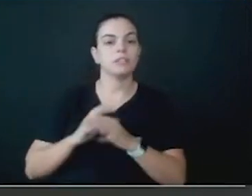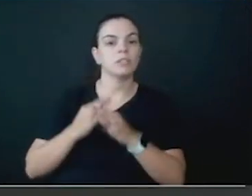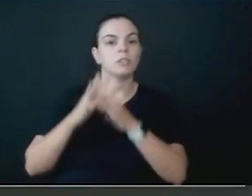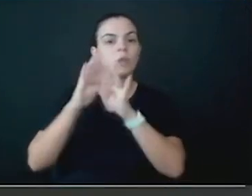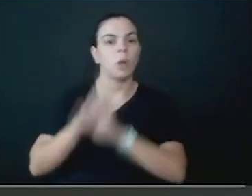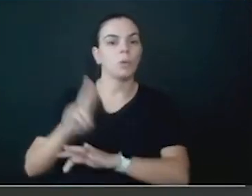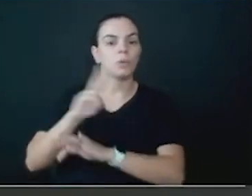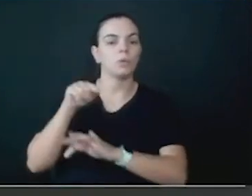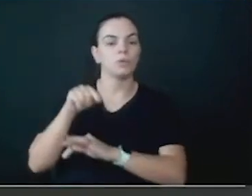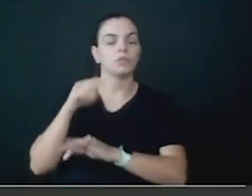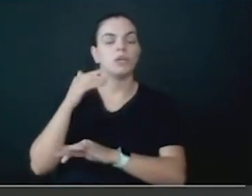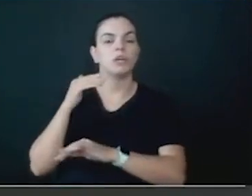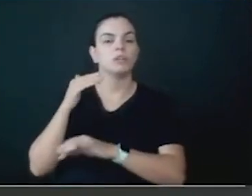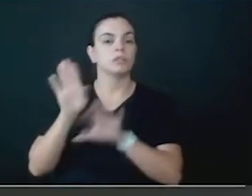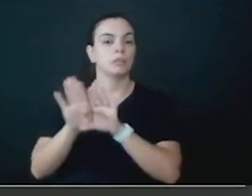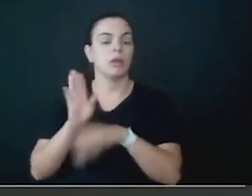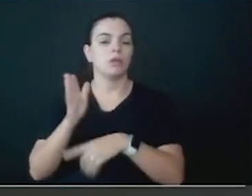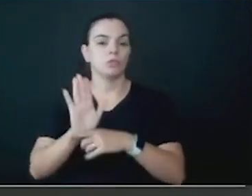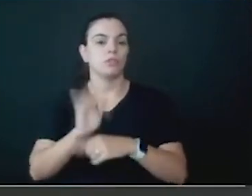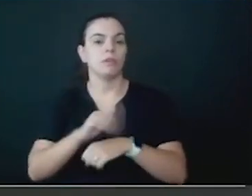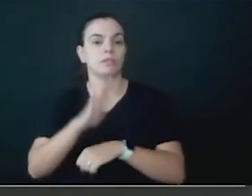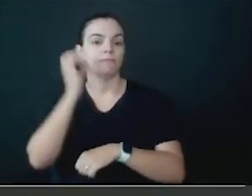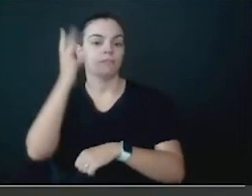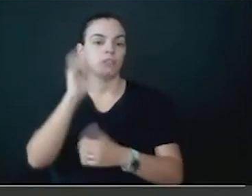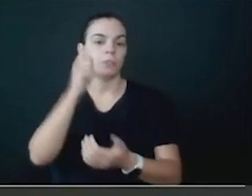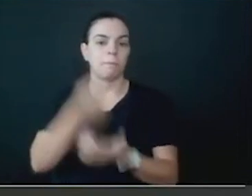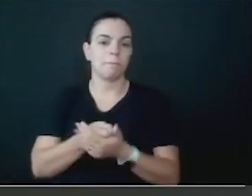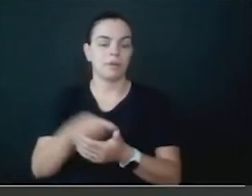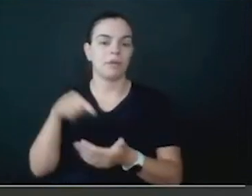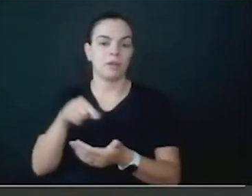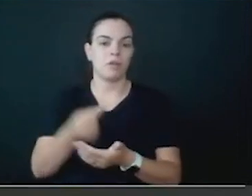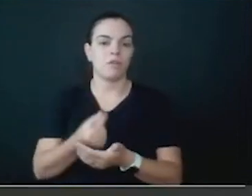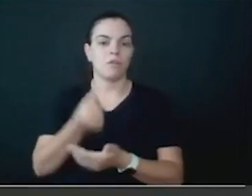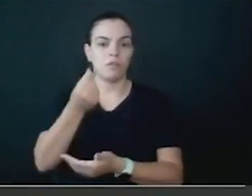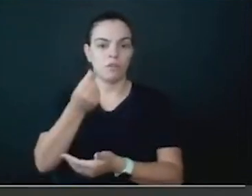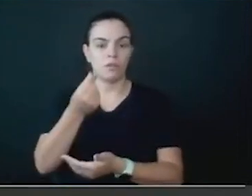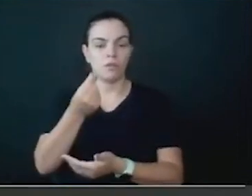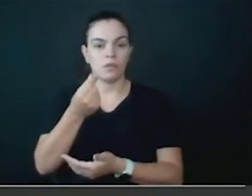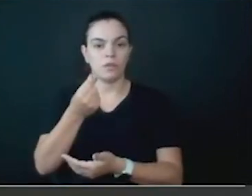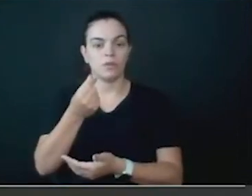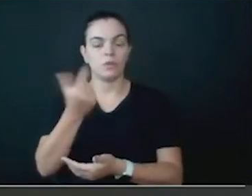no pagamento da tarifa, a gente cresceu bastante no que diz respeito à bilhetagem eletrônica, chegando a